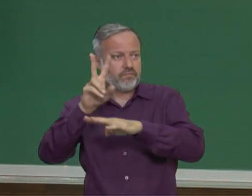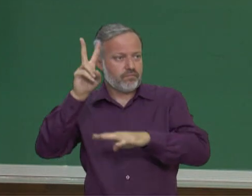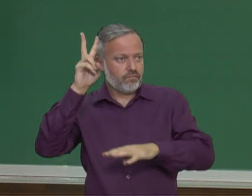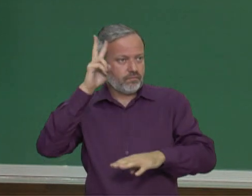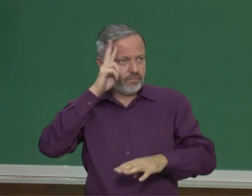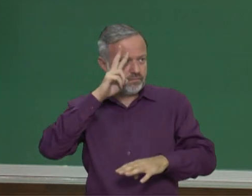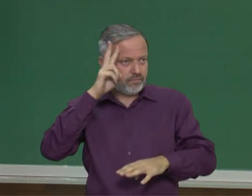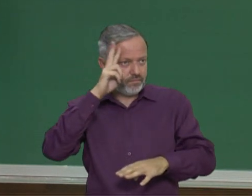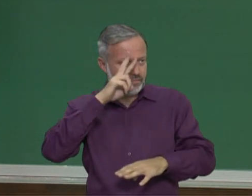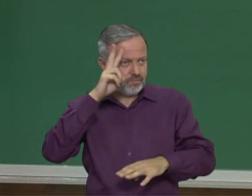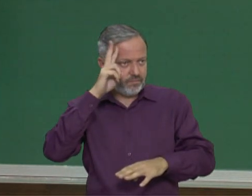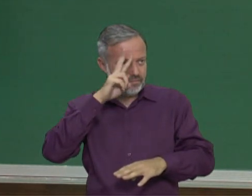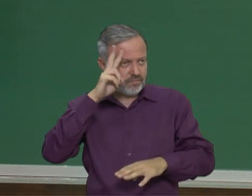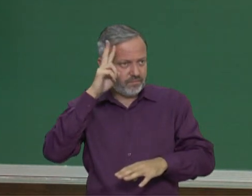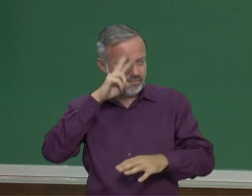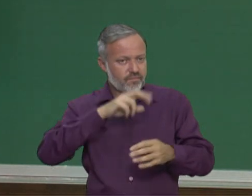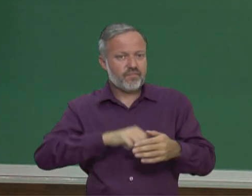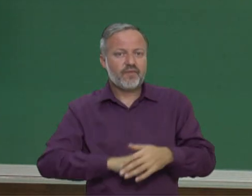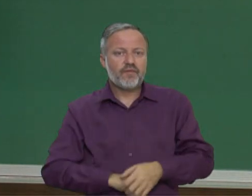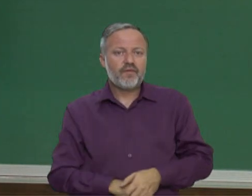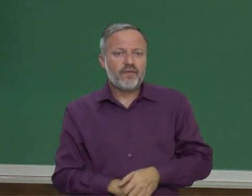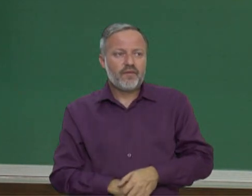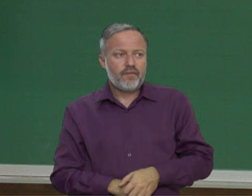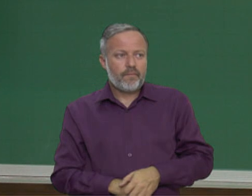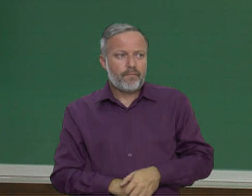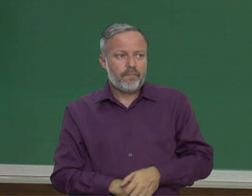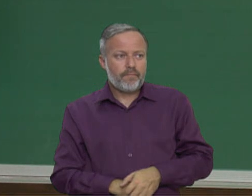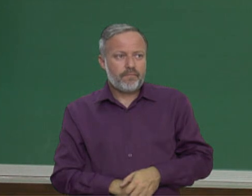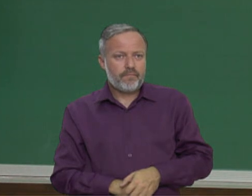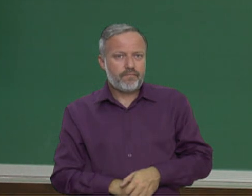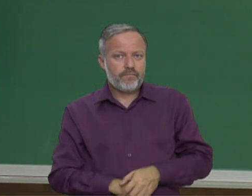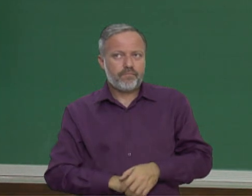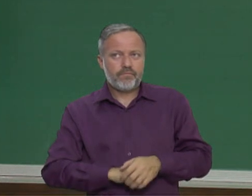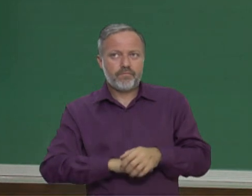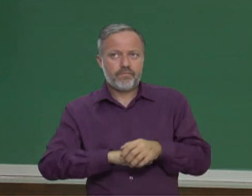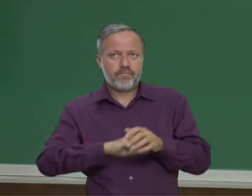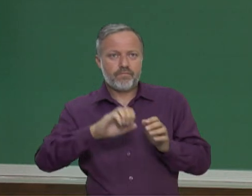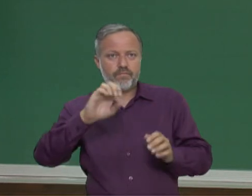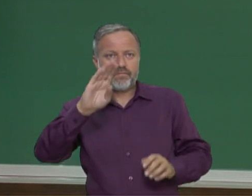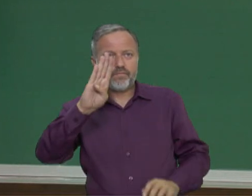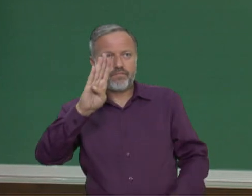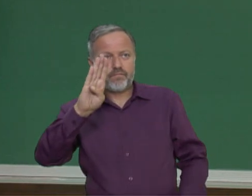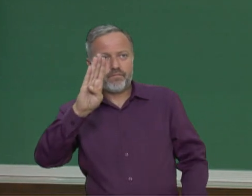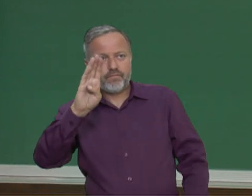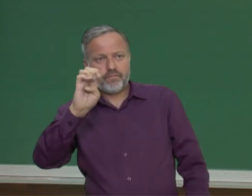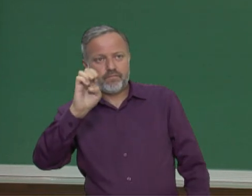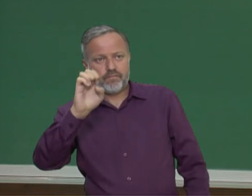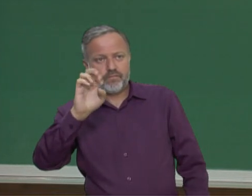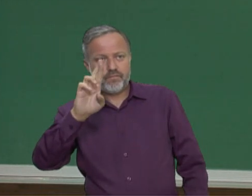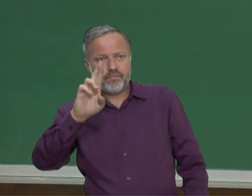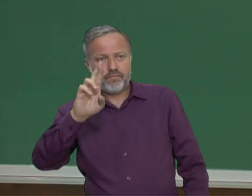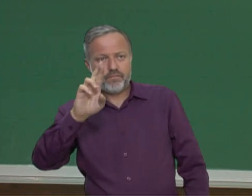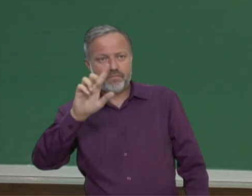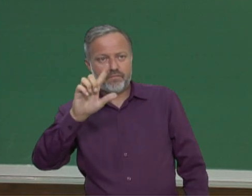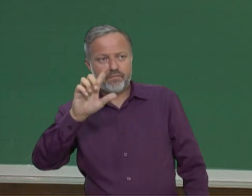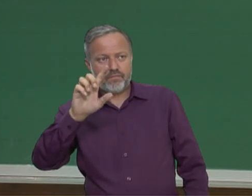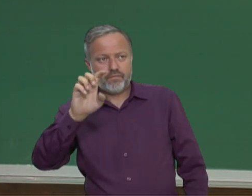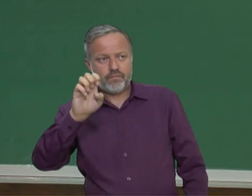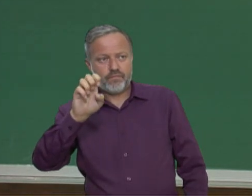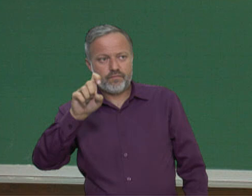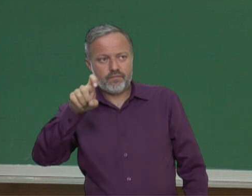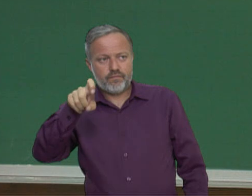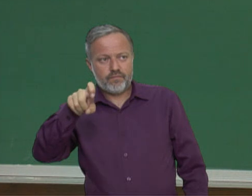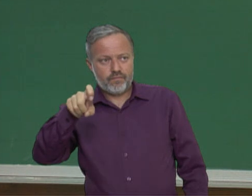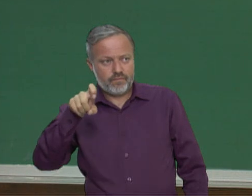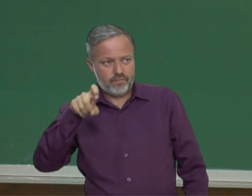da Benelux? Por que eu vou competir se eu posso me juntar a outros países para poder investir mais